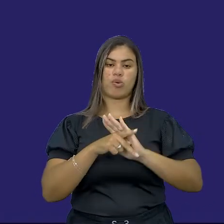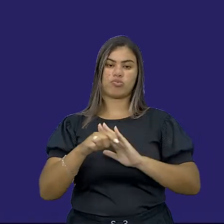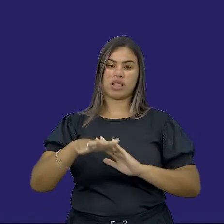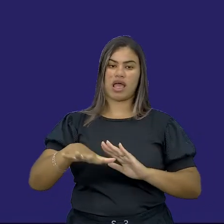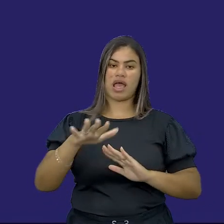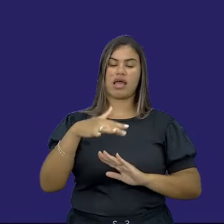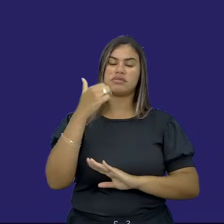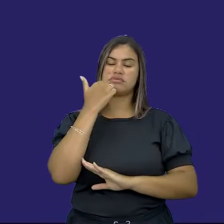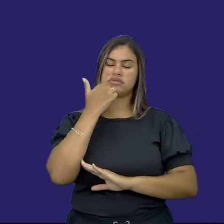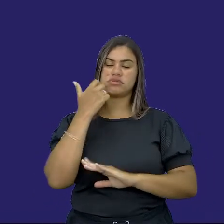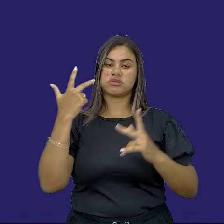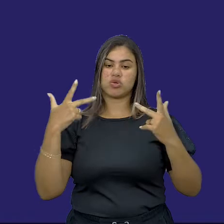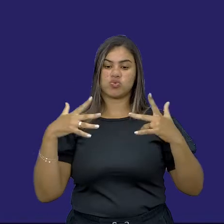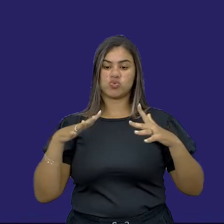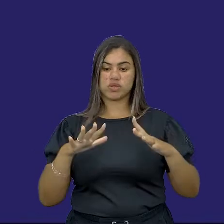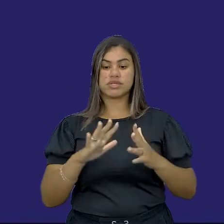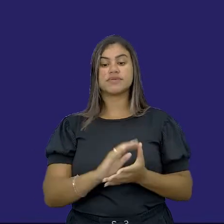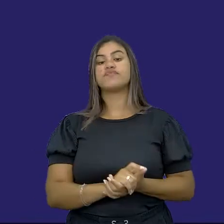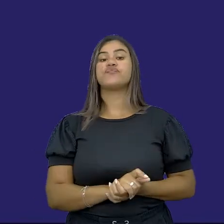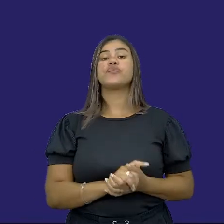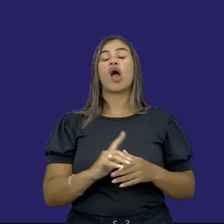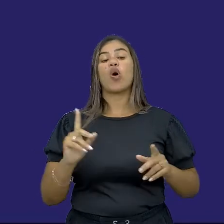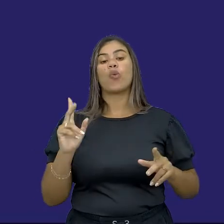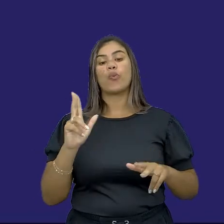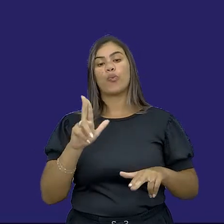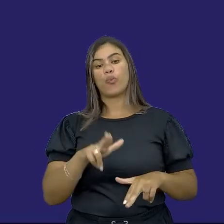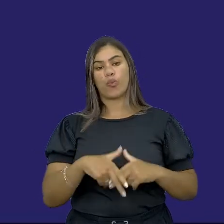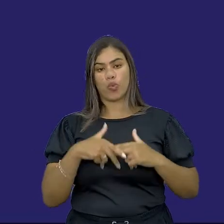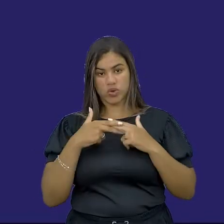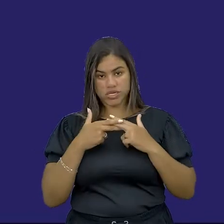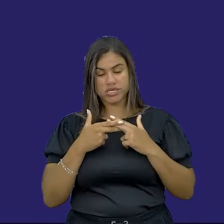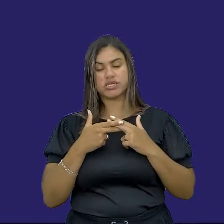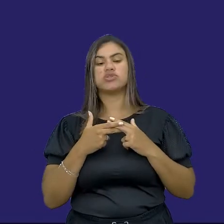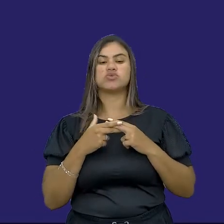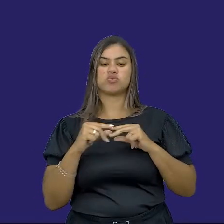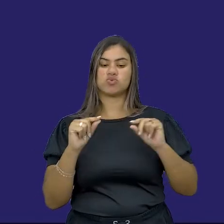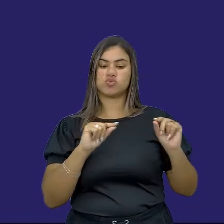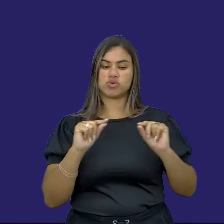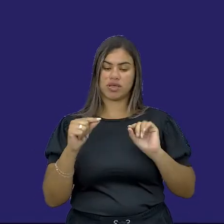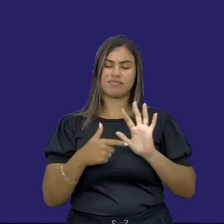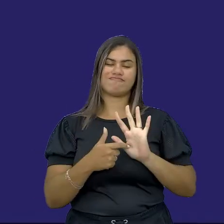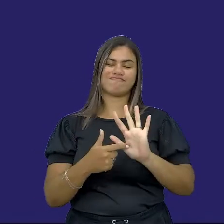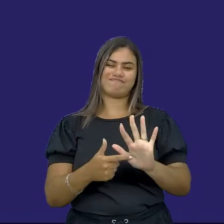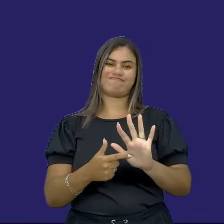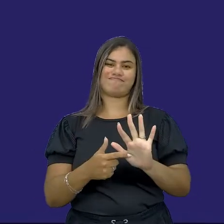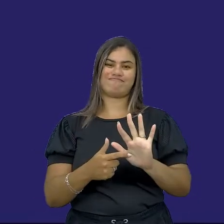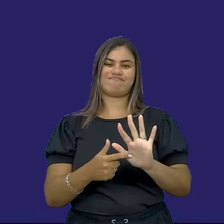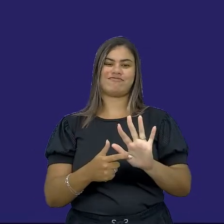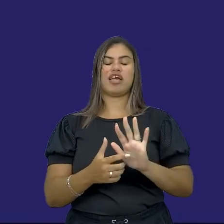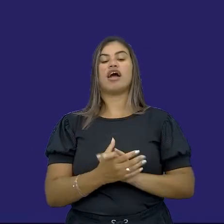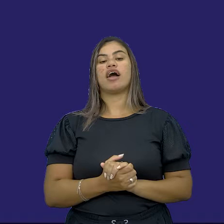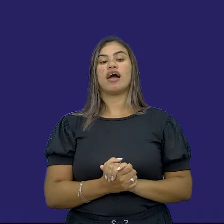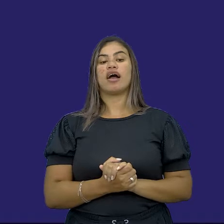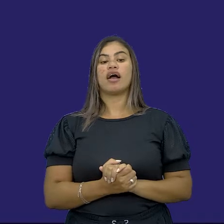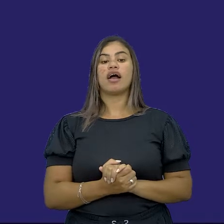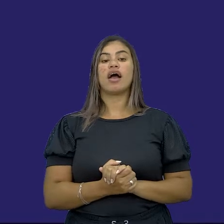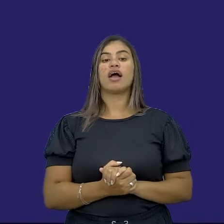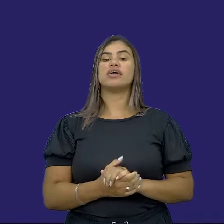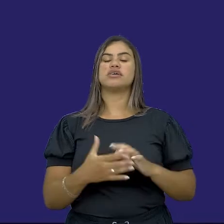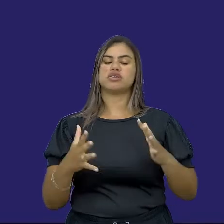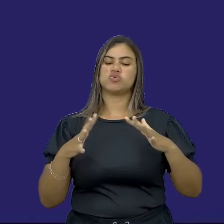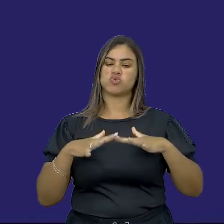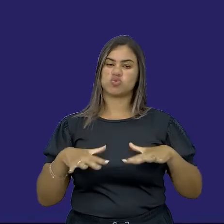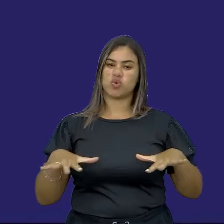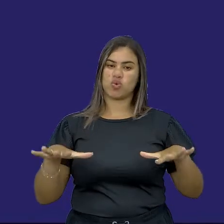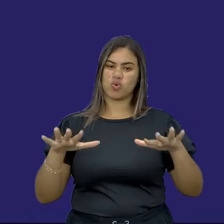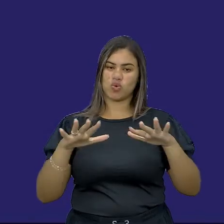da natureza. Por isso, nós achamos ser importante apresentá-las mais de perto. Então, aos nossos colegas que nos